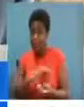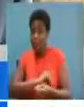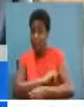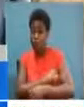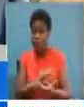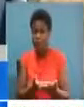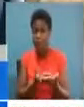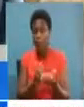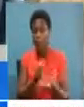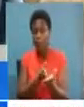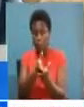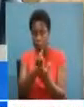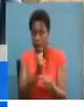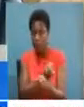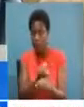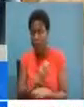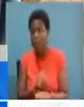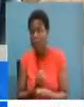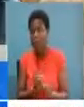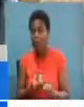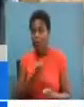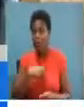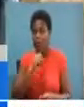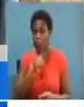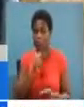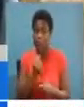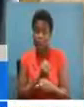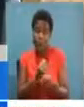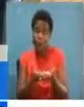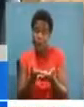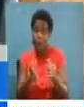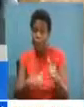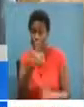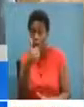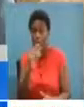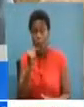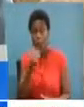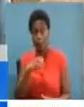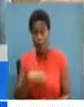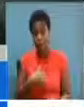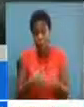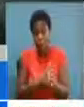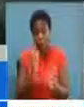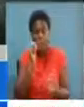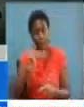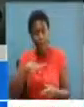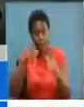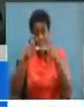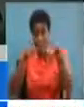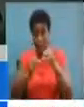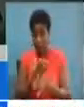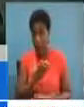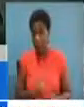alento para continuar a trabalhar para que possamos servir melhor os cabo-verdianos, todos aqueles que querem empreender. Temos recursos